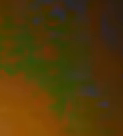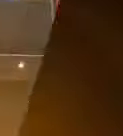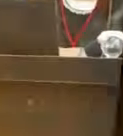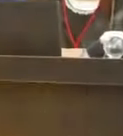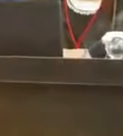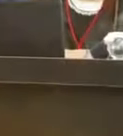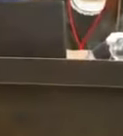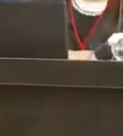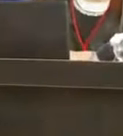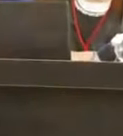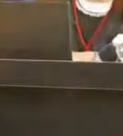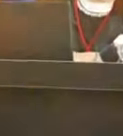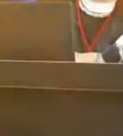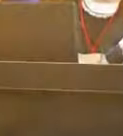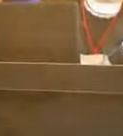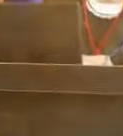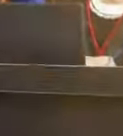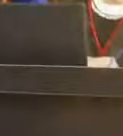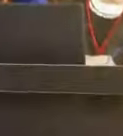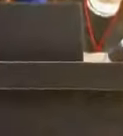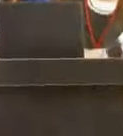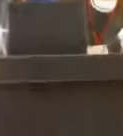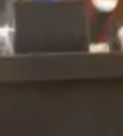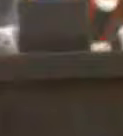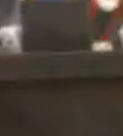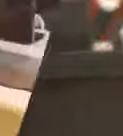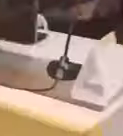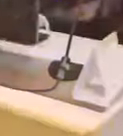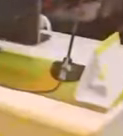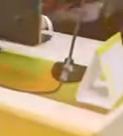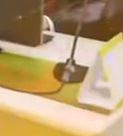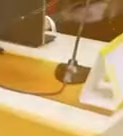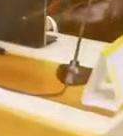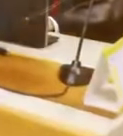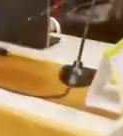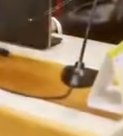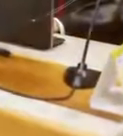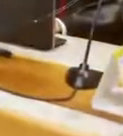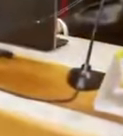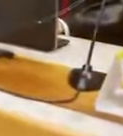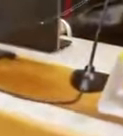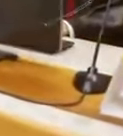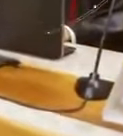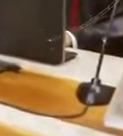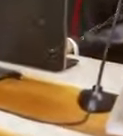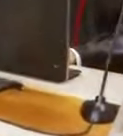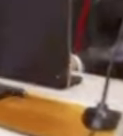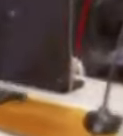Sequência de imagens do plenário regional do Amapá e seus magistrados.